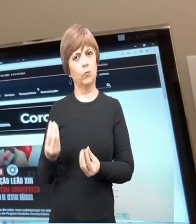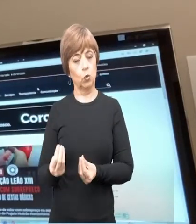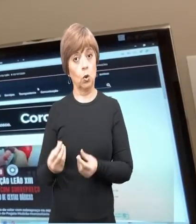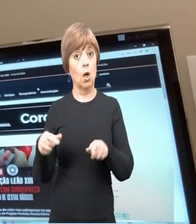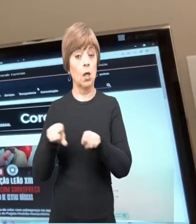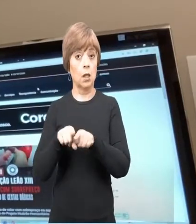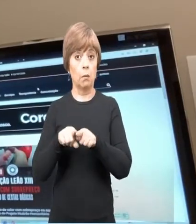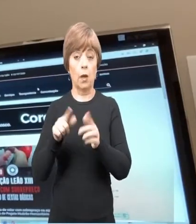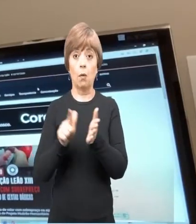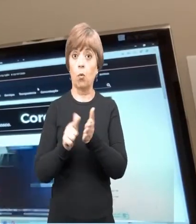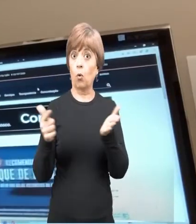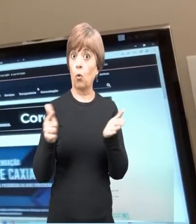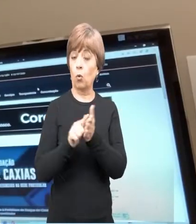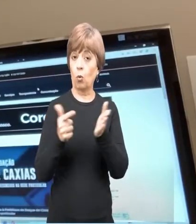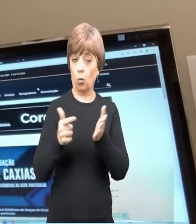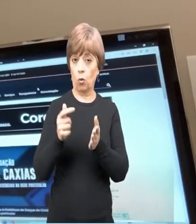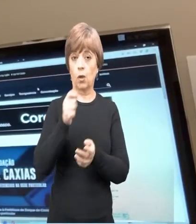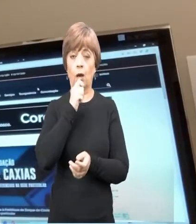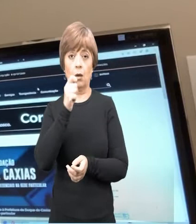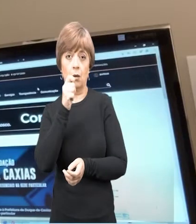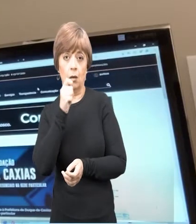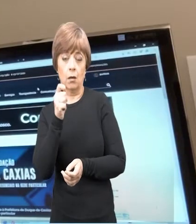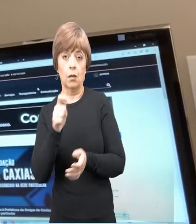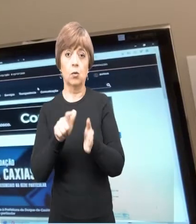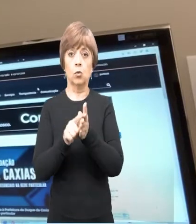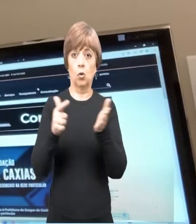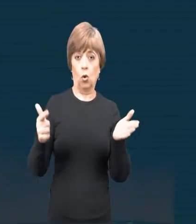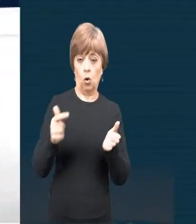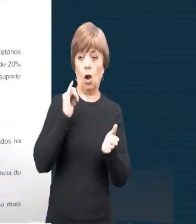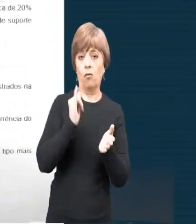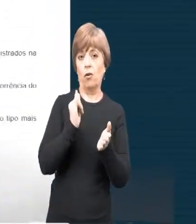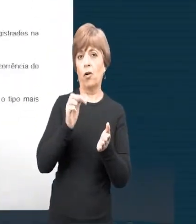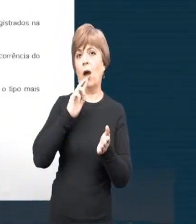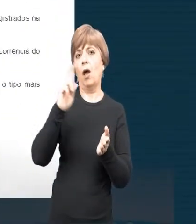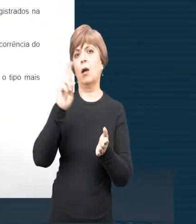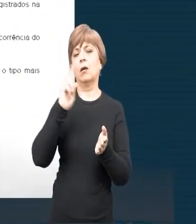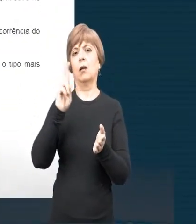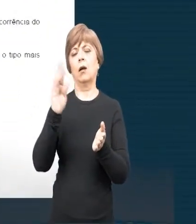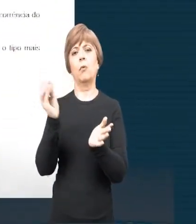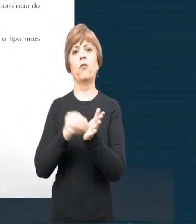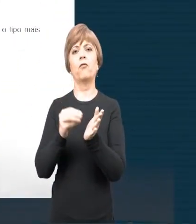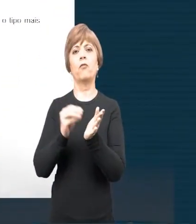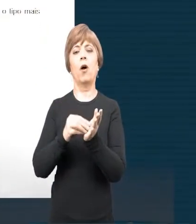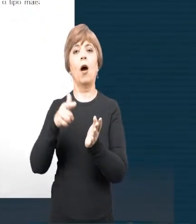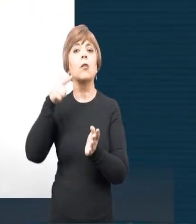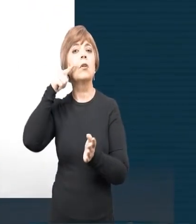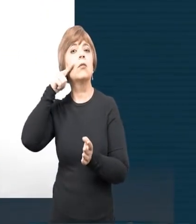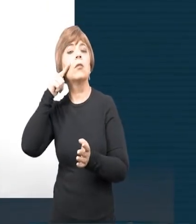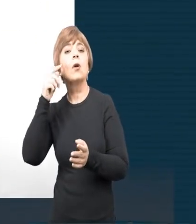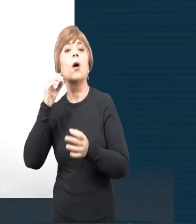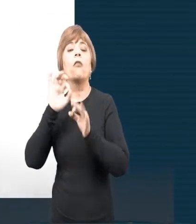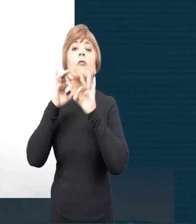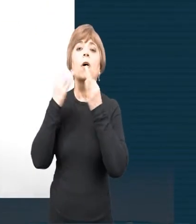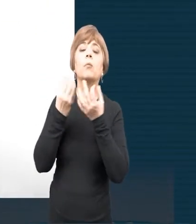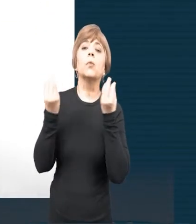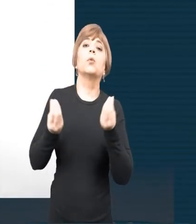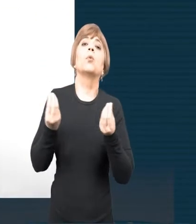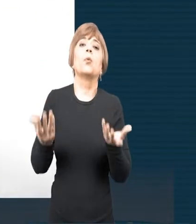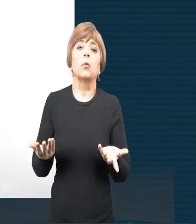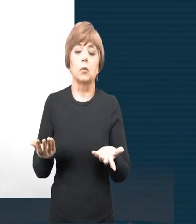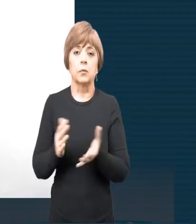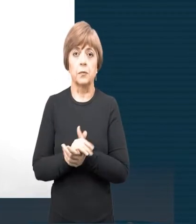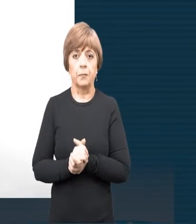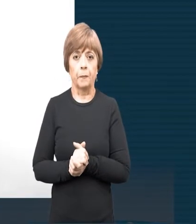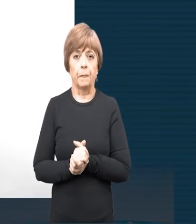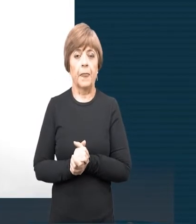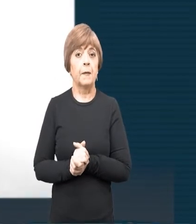imprensa local e regional. Na verdade, a Covid ela é uma doença que apresenta uma